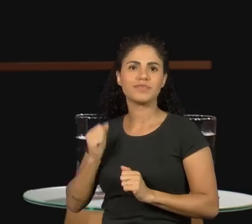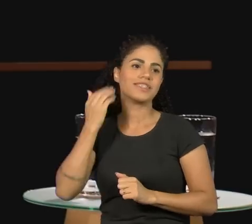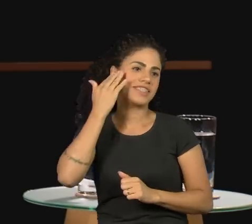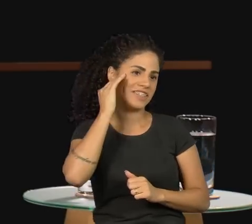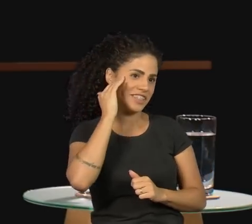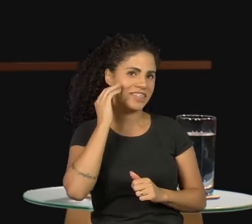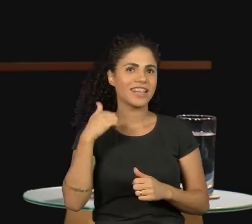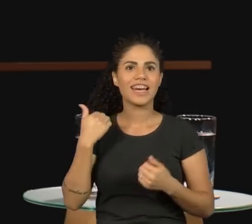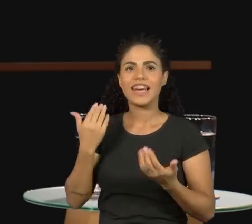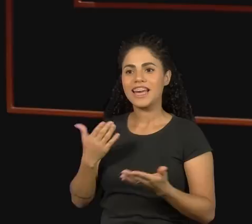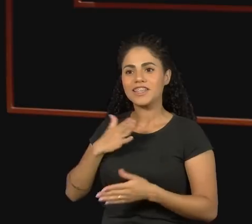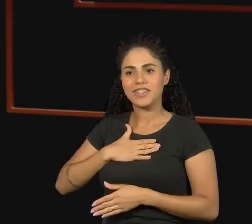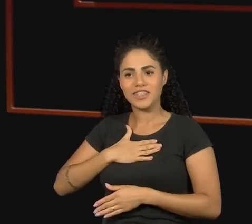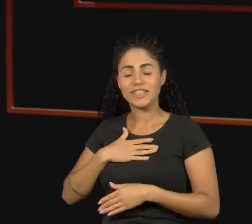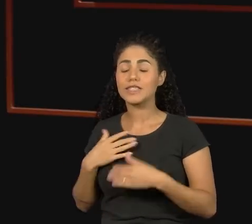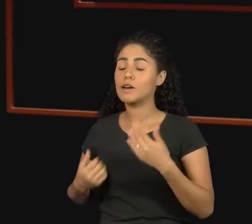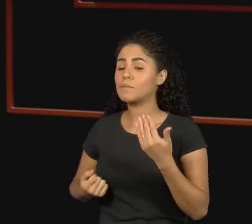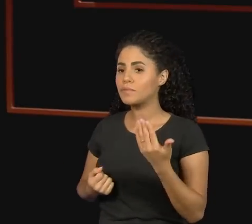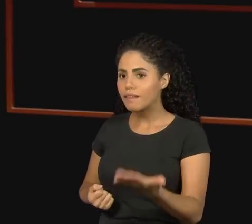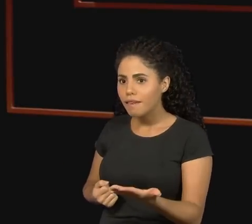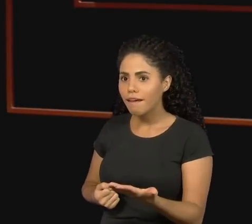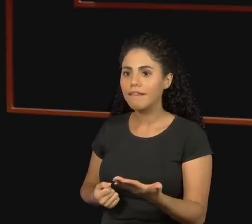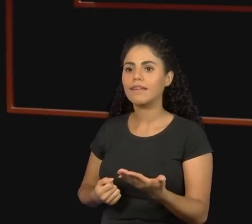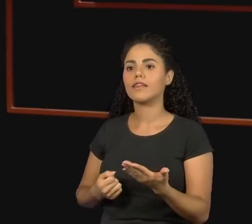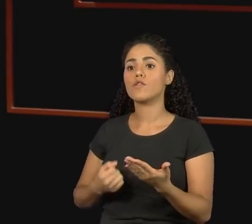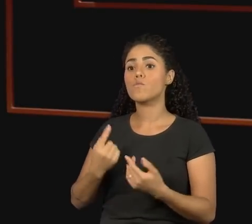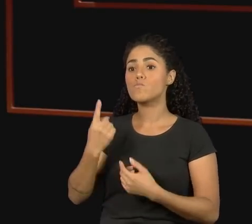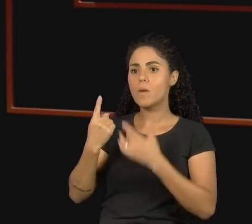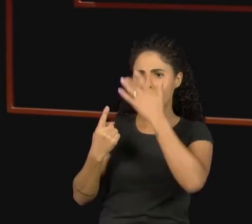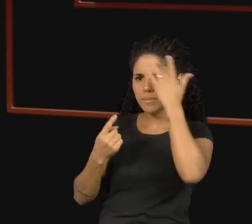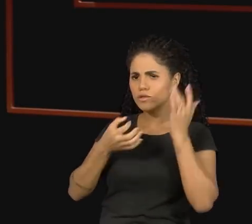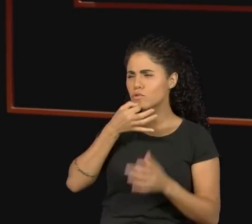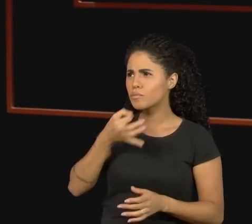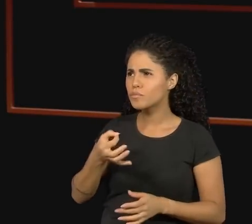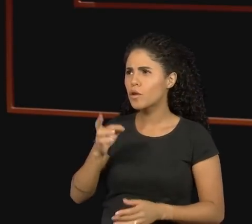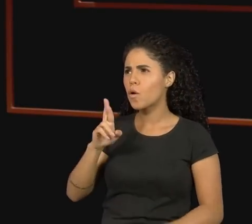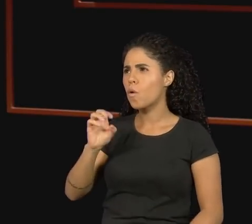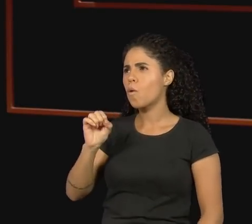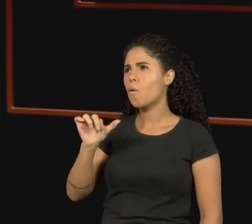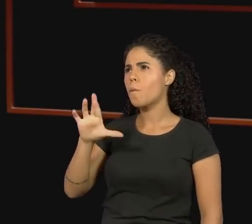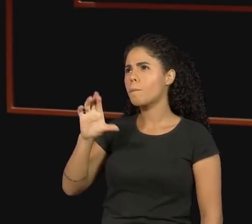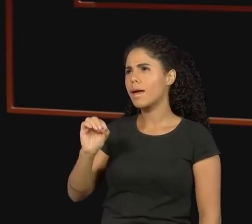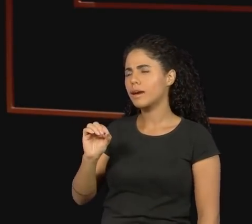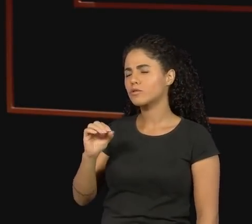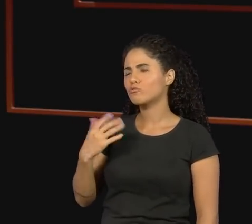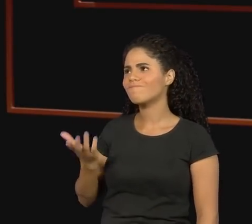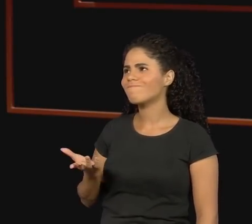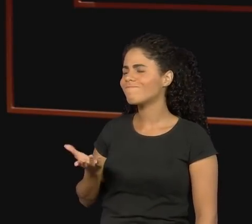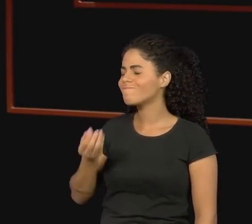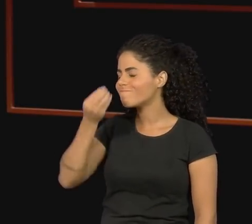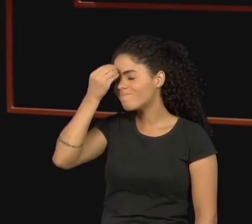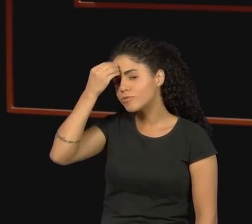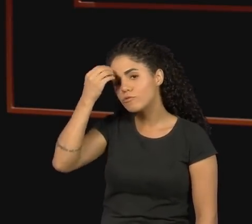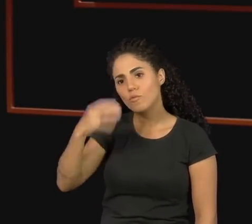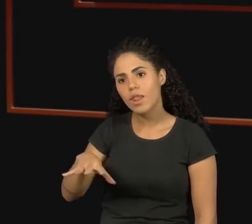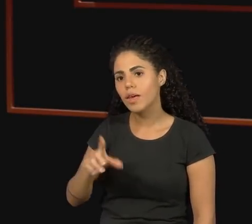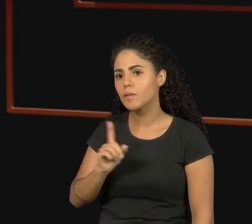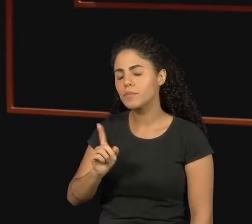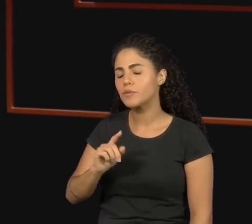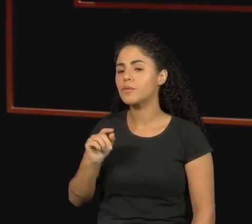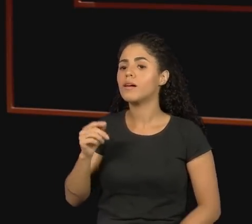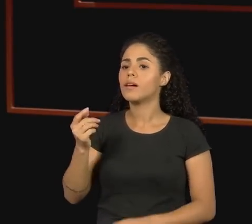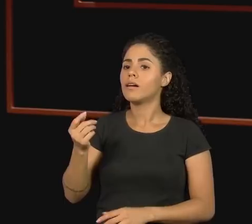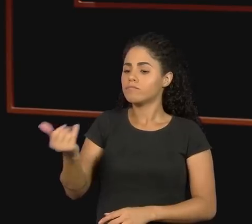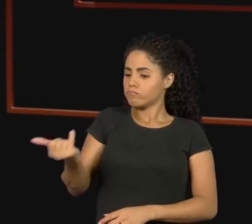Eu sou cria disso. E aí, um debatedor, não sei se foi o Roberto Malê, do Lume, que falou para mim